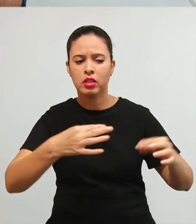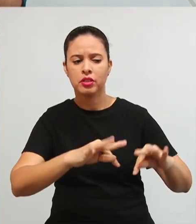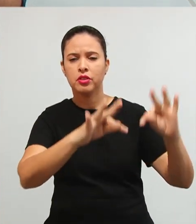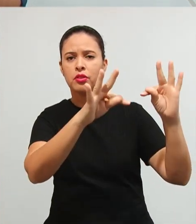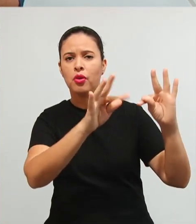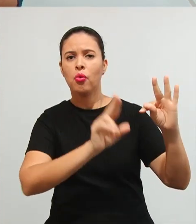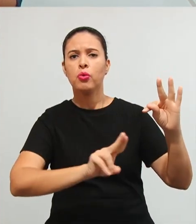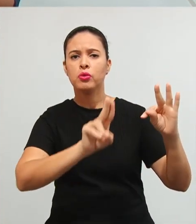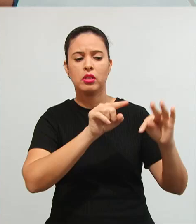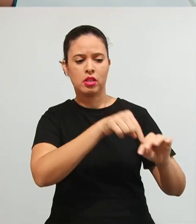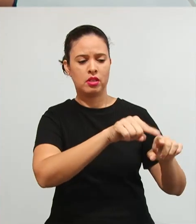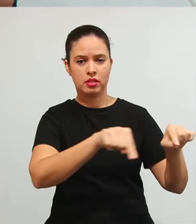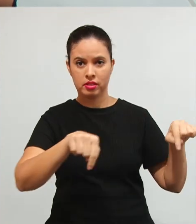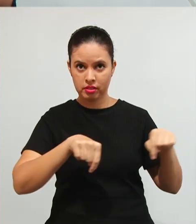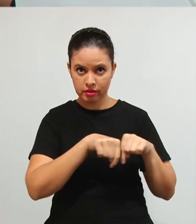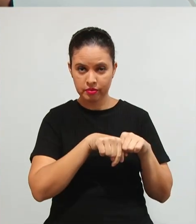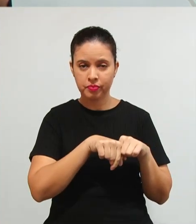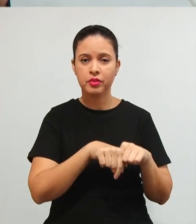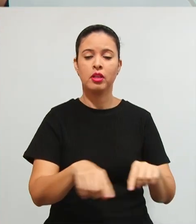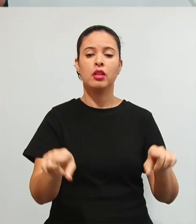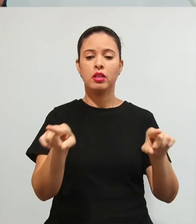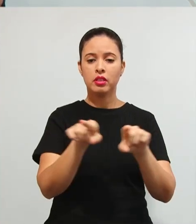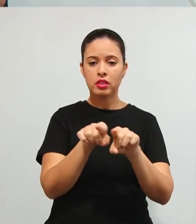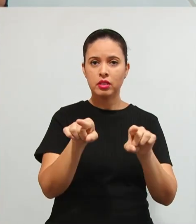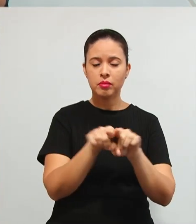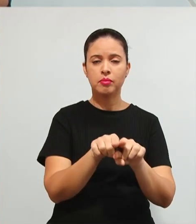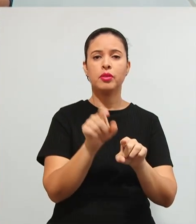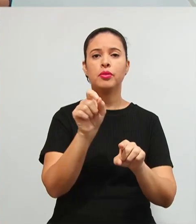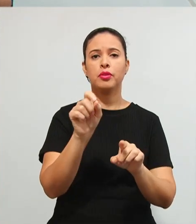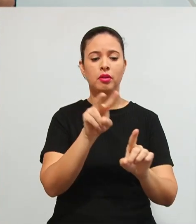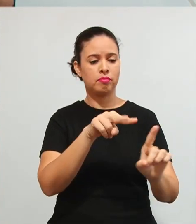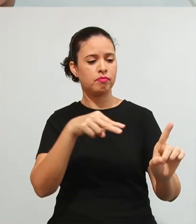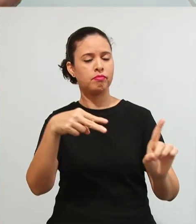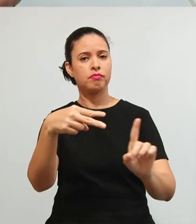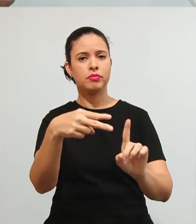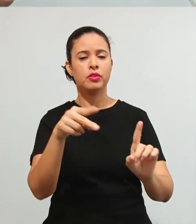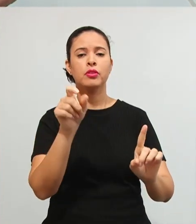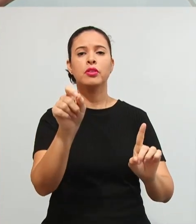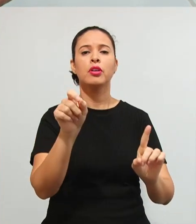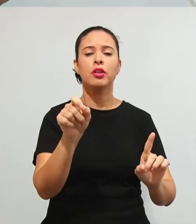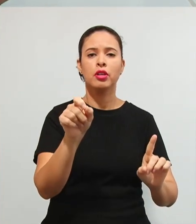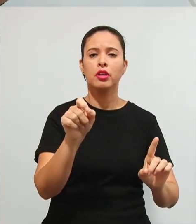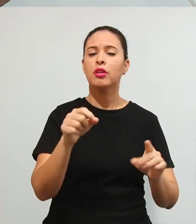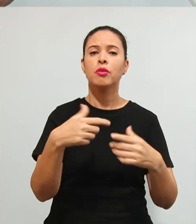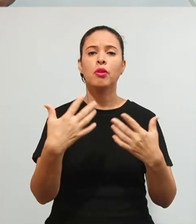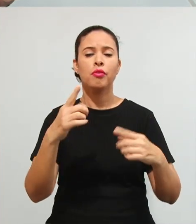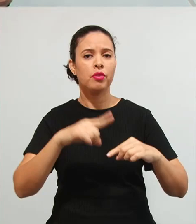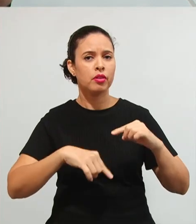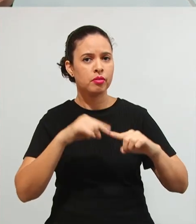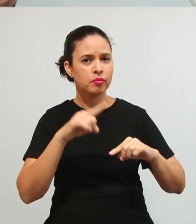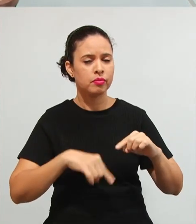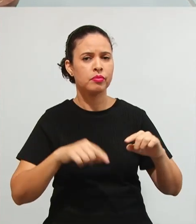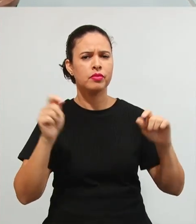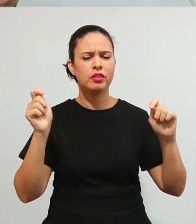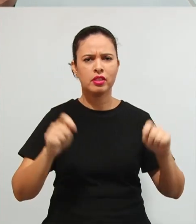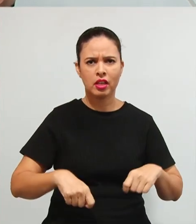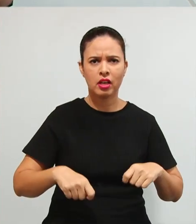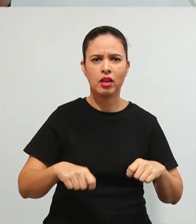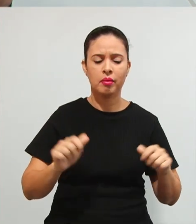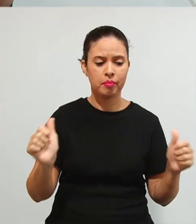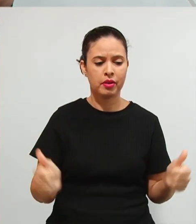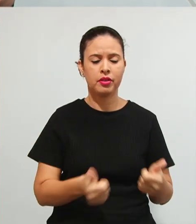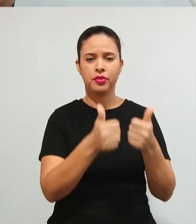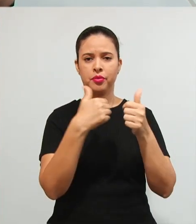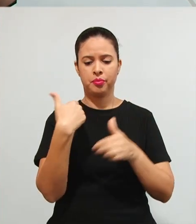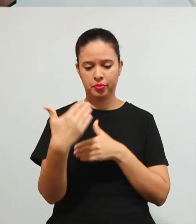para potencializar a aprendizagem, e também olhando do ponto de vista midiático, quais as ferramentas que podem melhorar